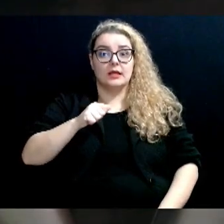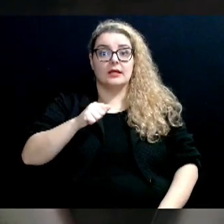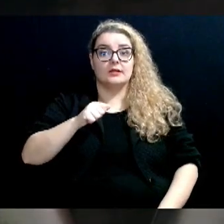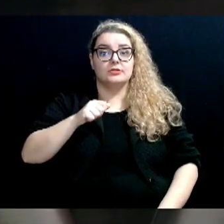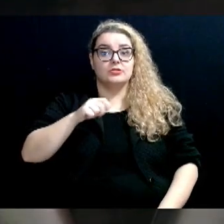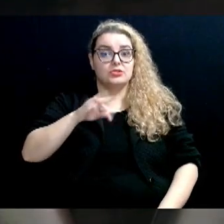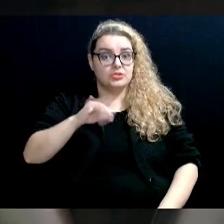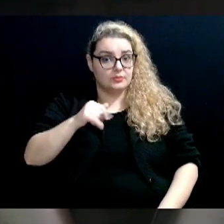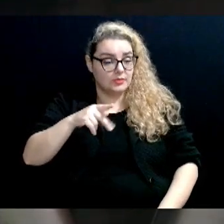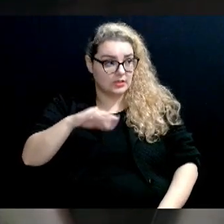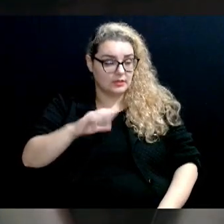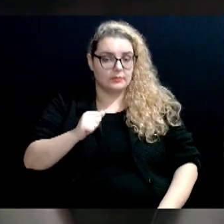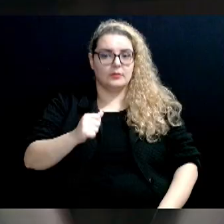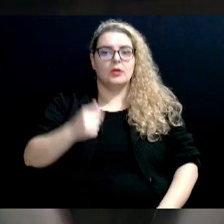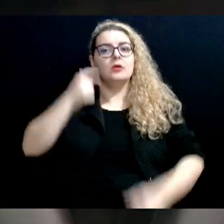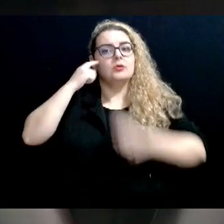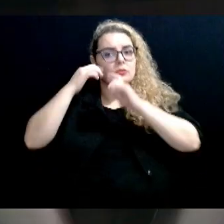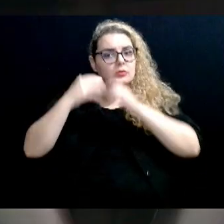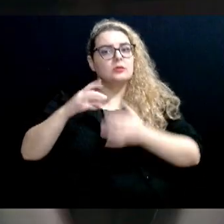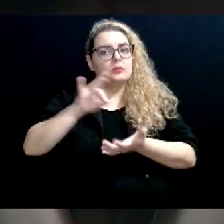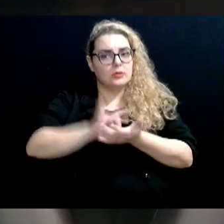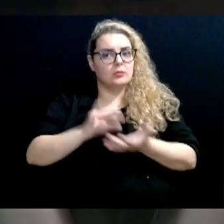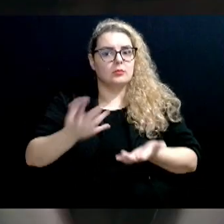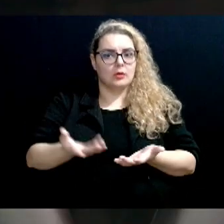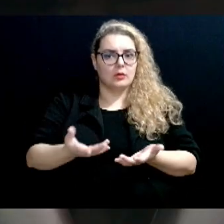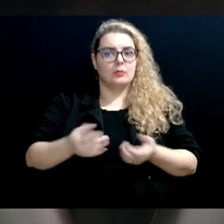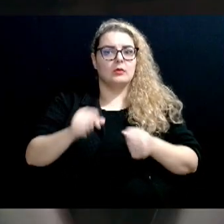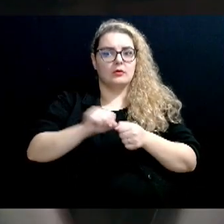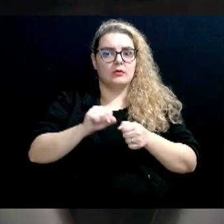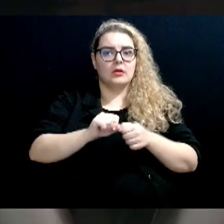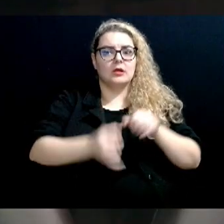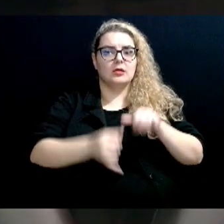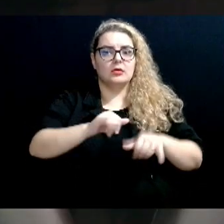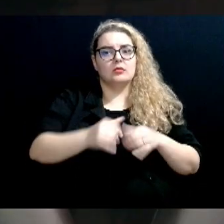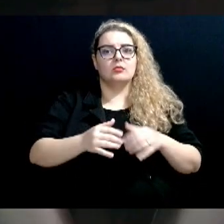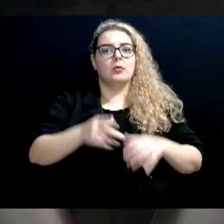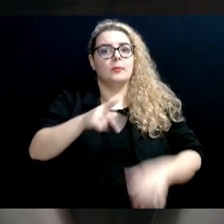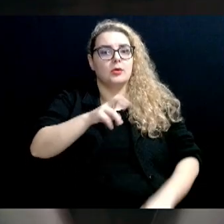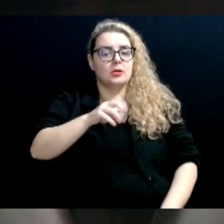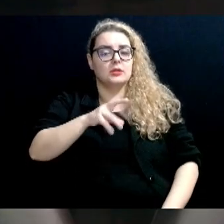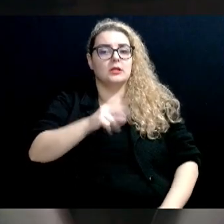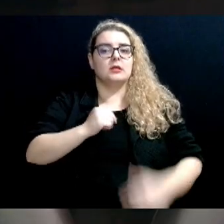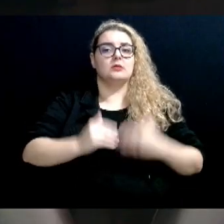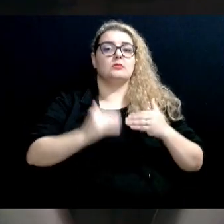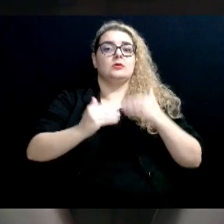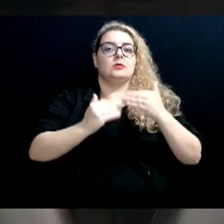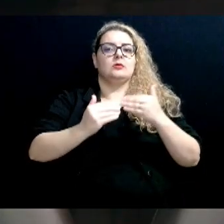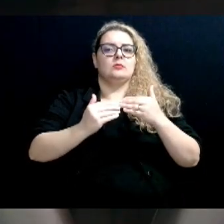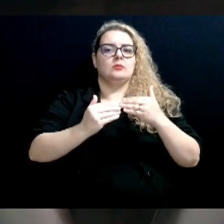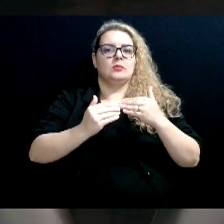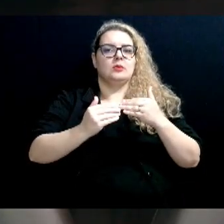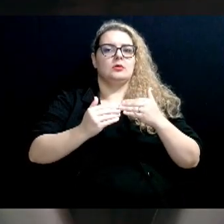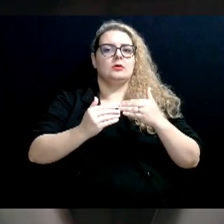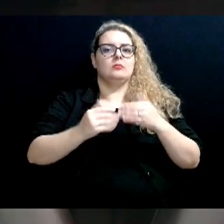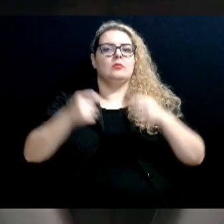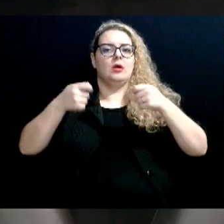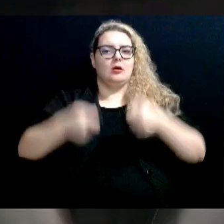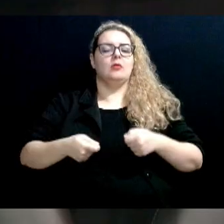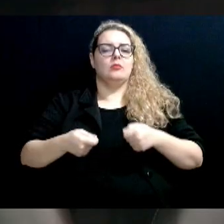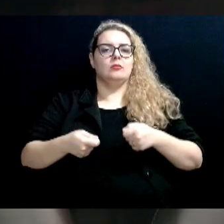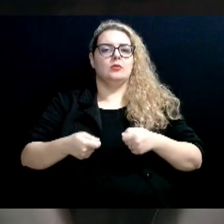neurônio mesmo, são feitas substâncias, proteínas, para começar aquela consolidação, e depois